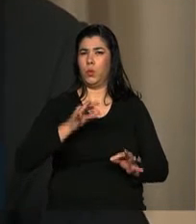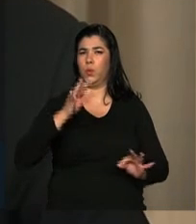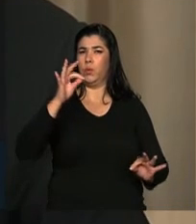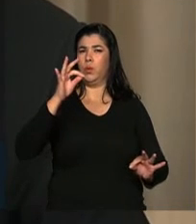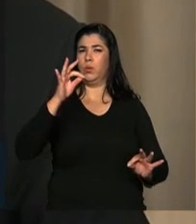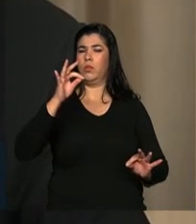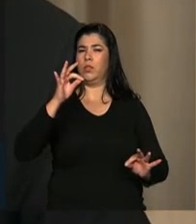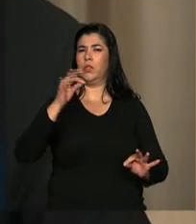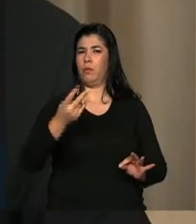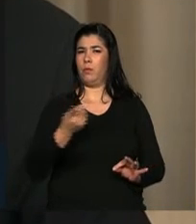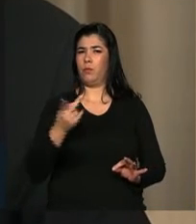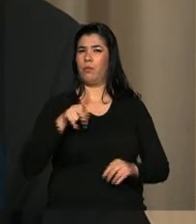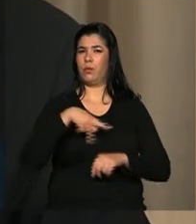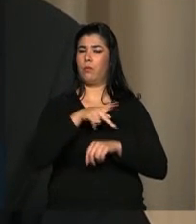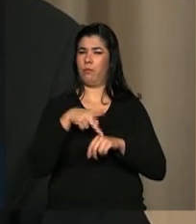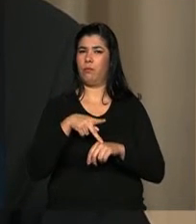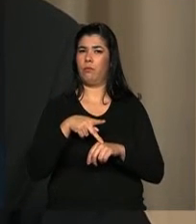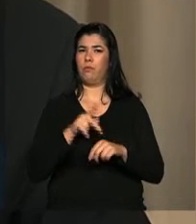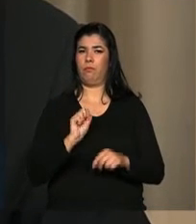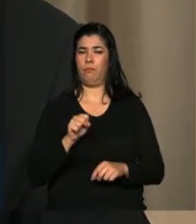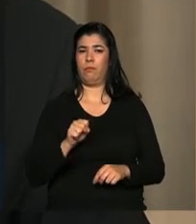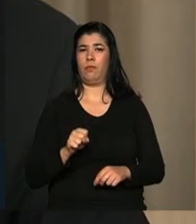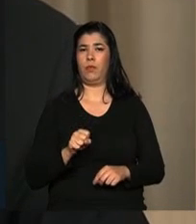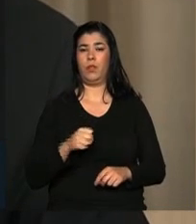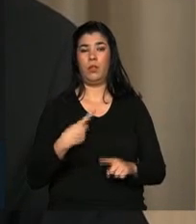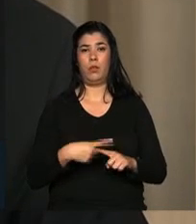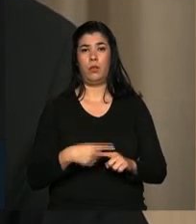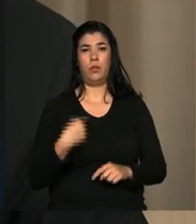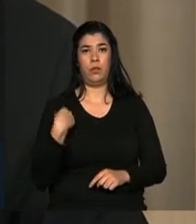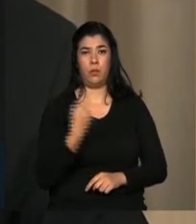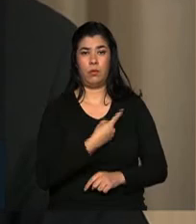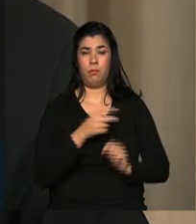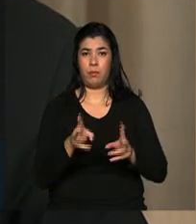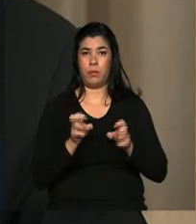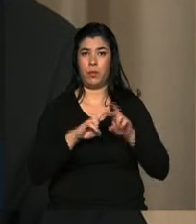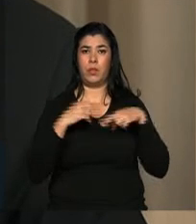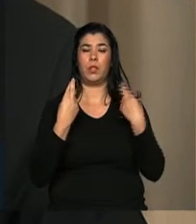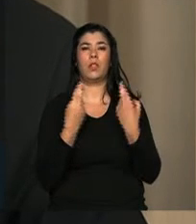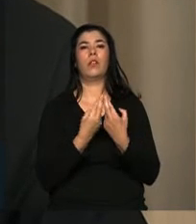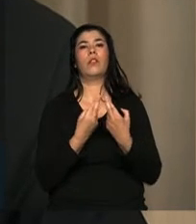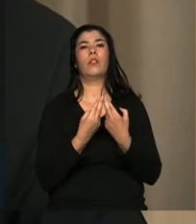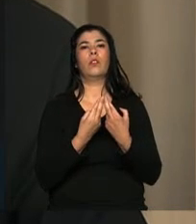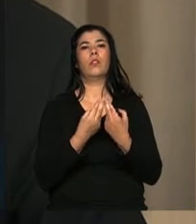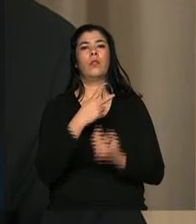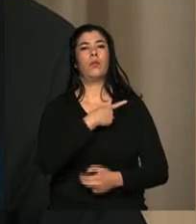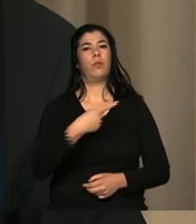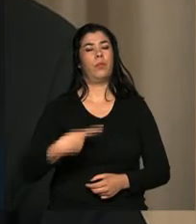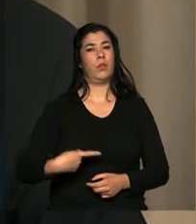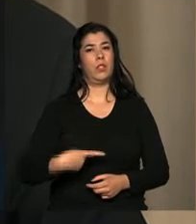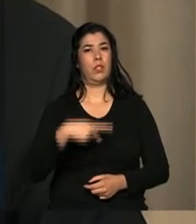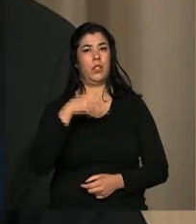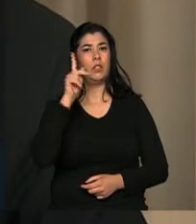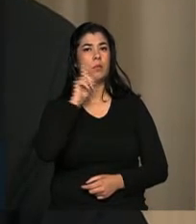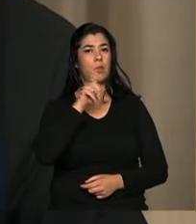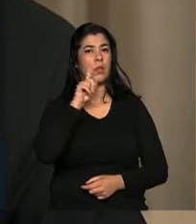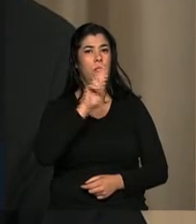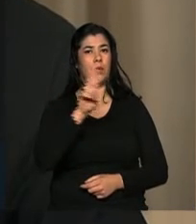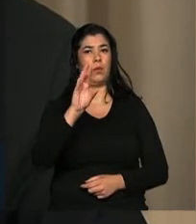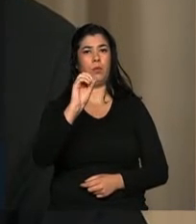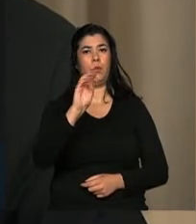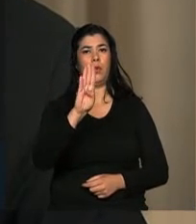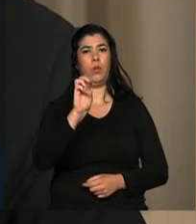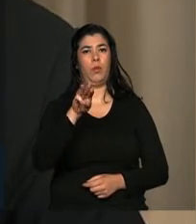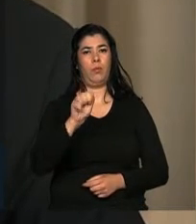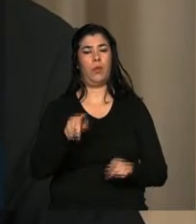nossas duas nações, como nós vimos na reunião que tivemos com o presidente Obama e o